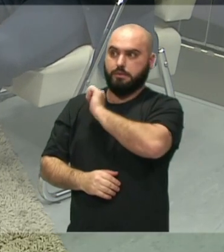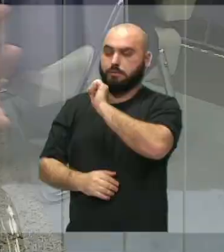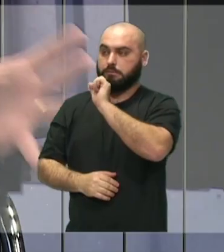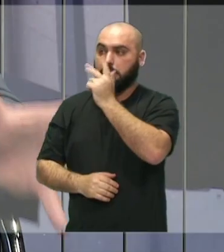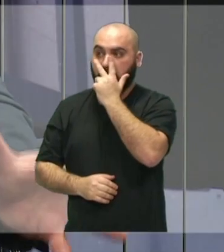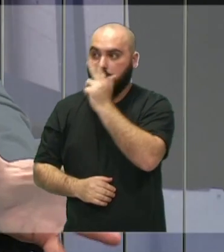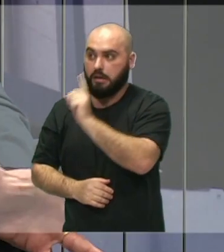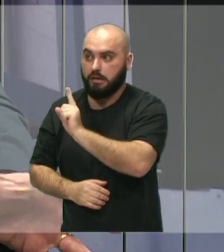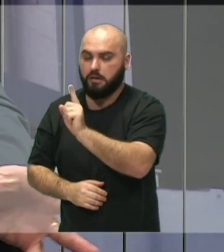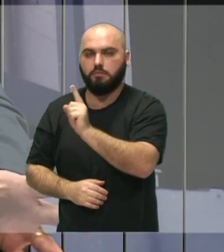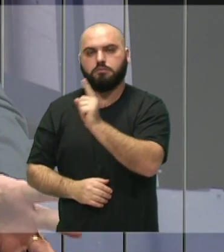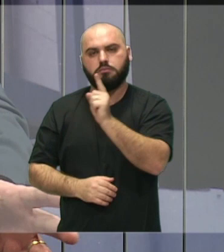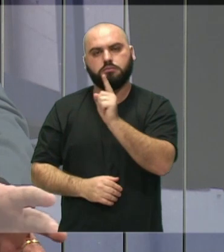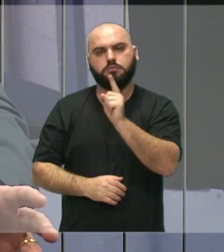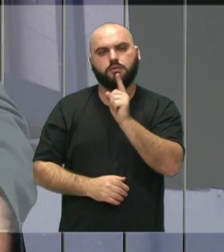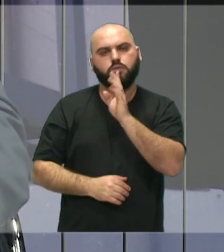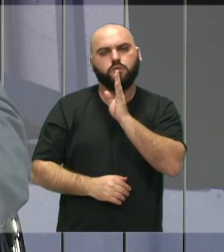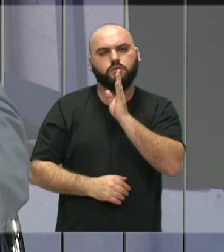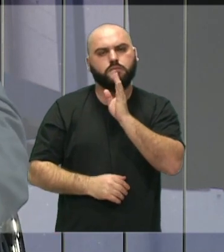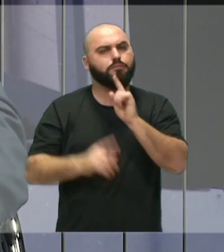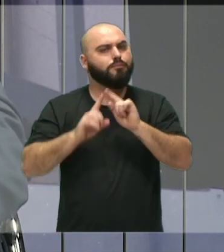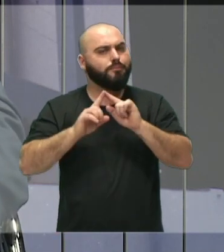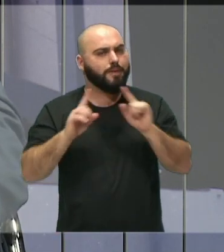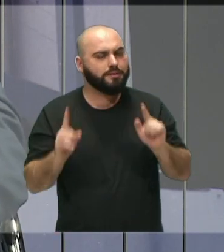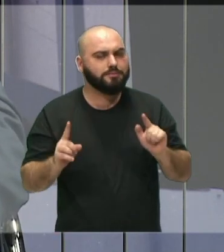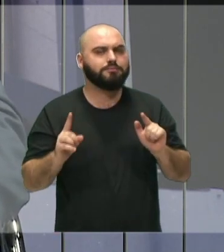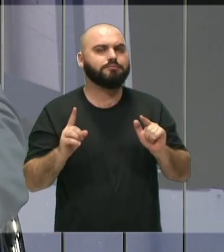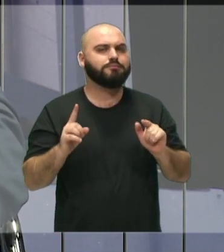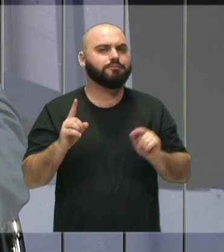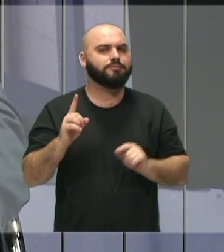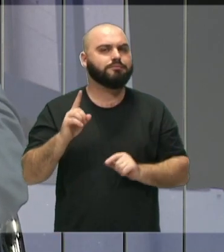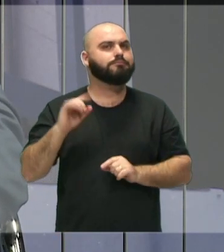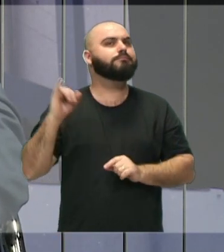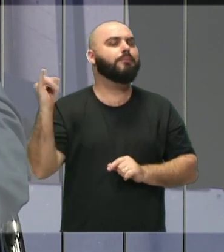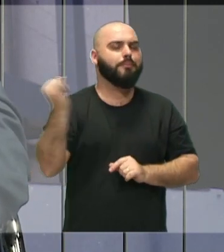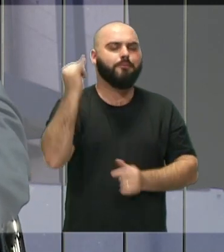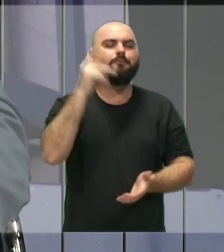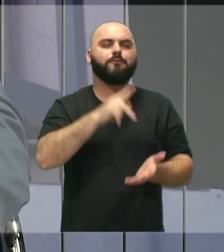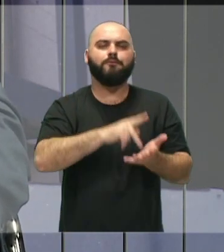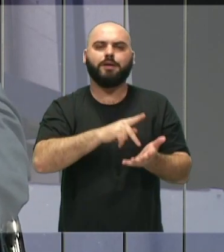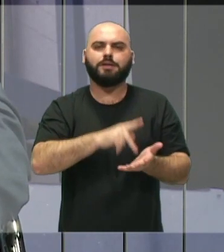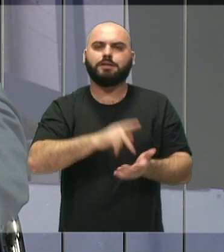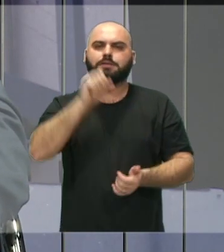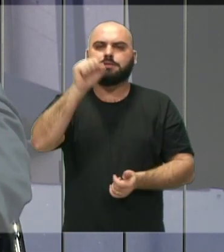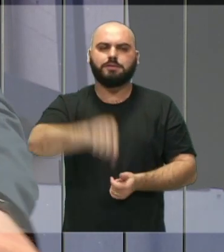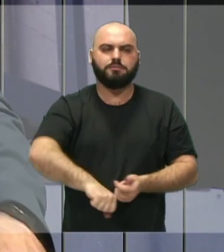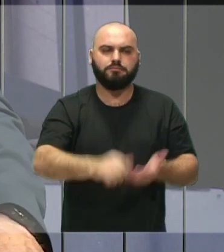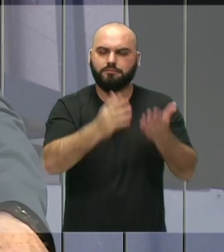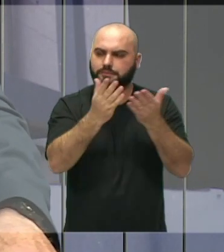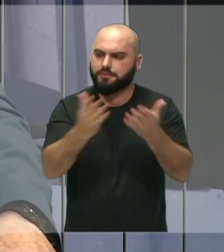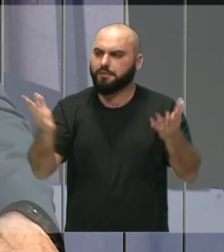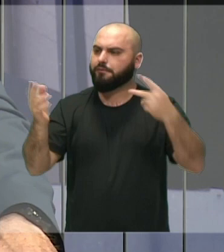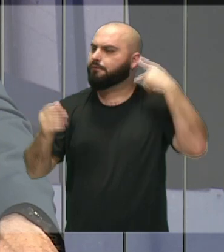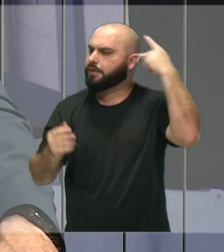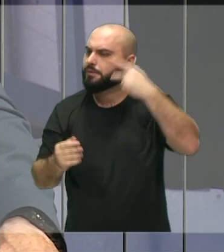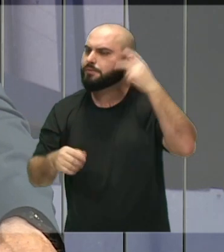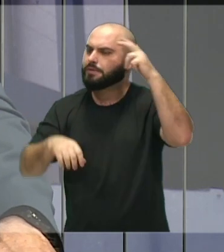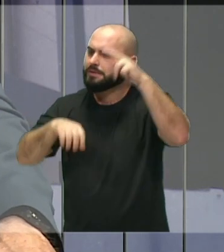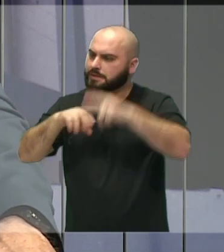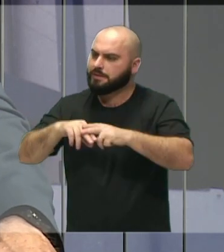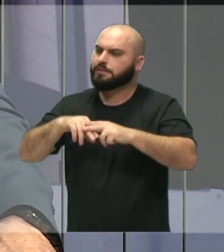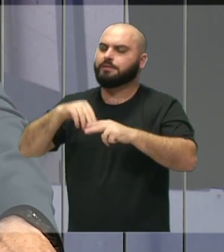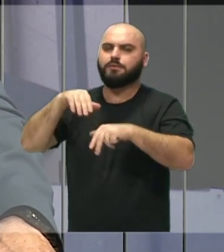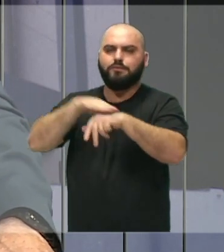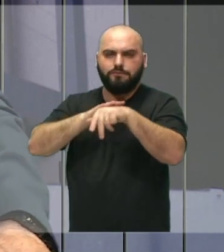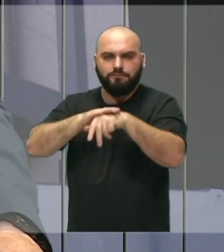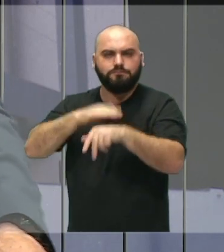seria, porque a gente conhece, né? Mas é extremamente importante que os pares se conversem para entender. Por isso que eu